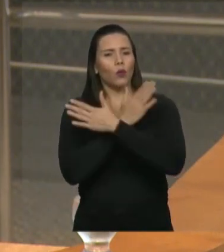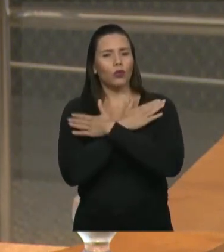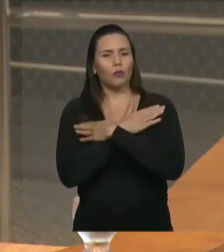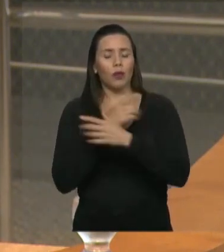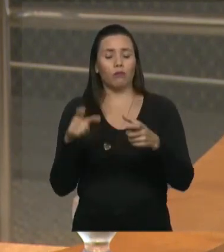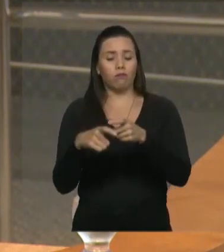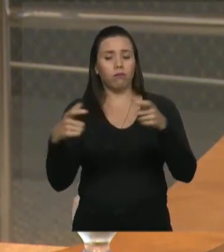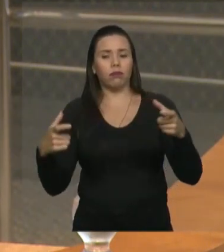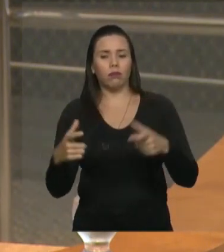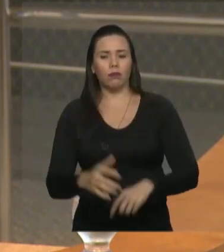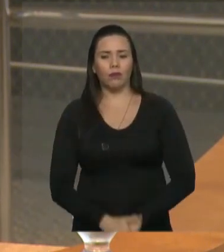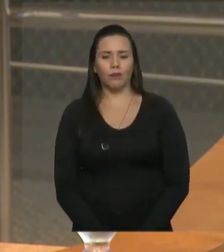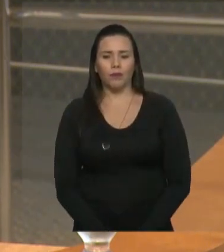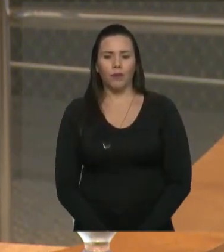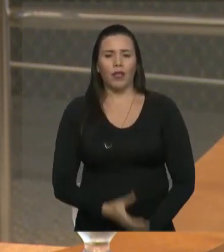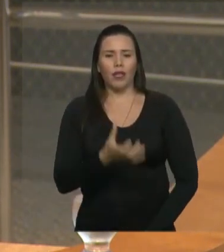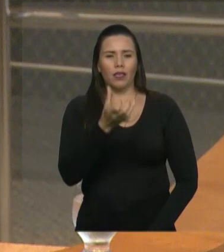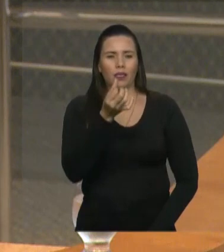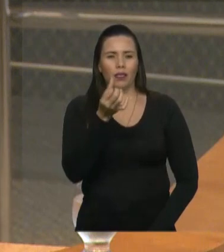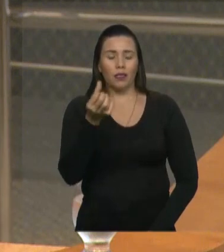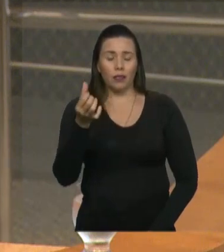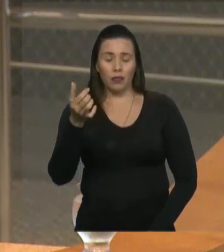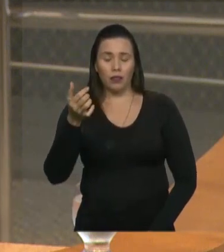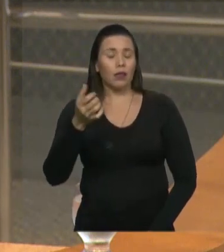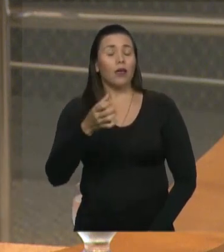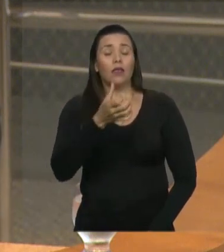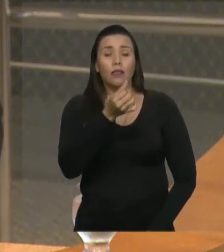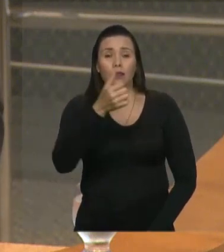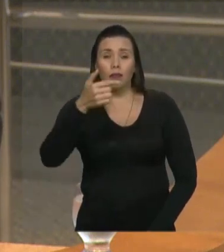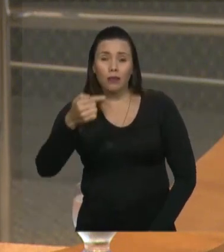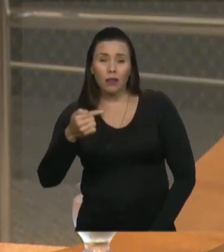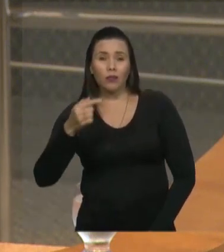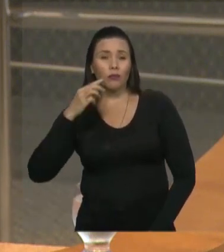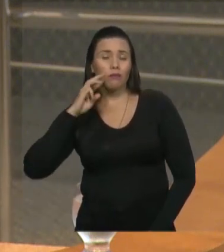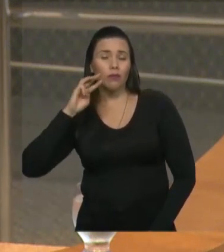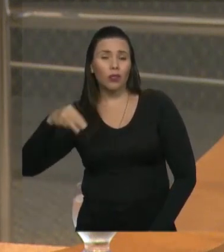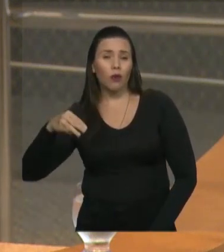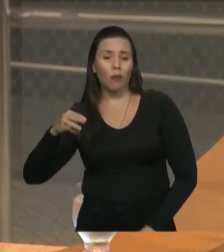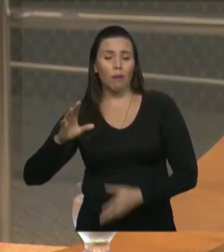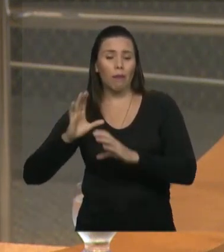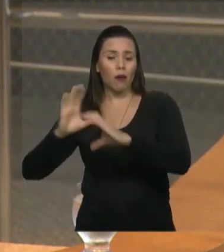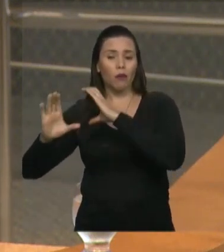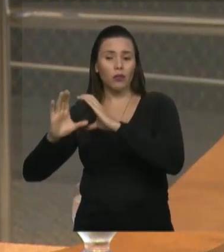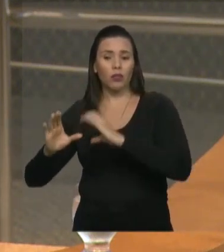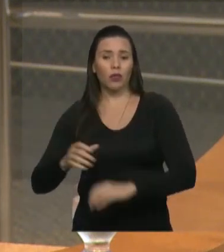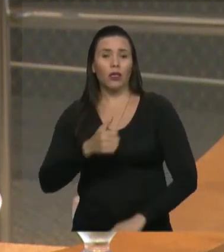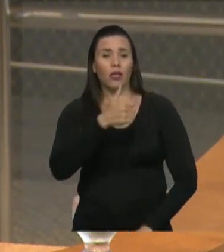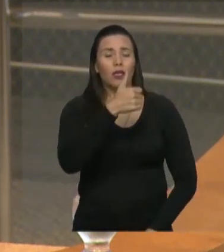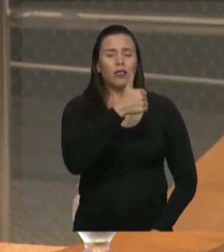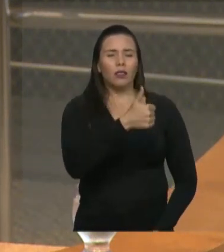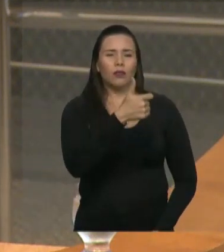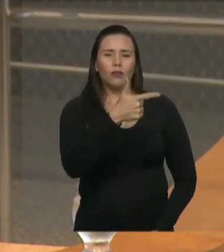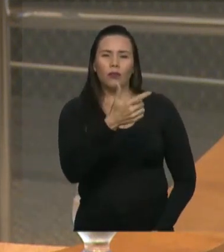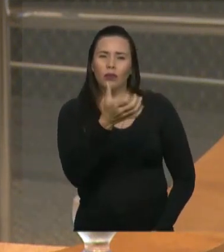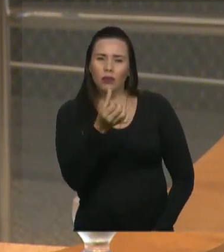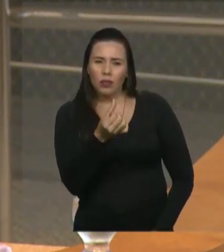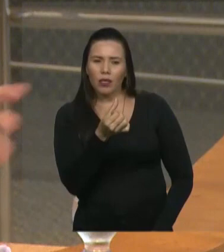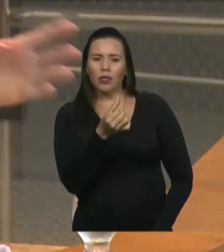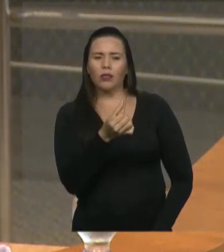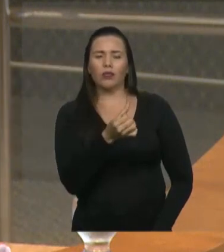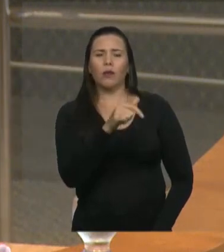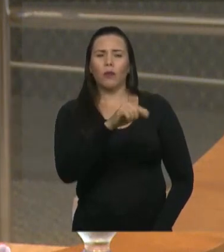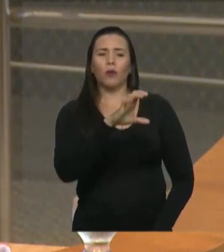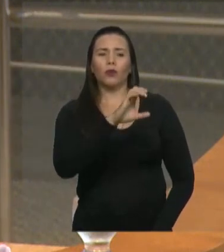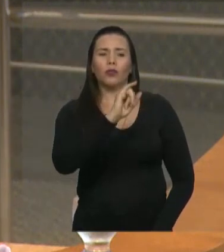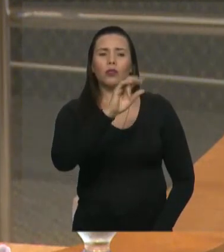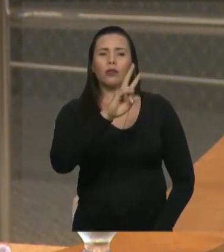manteve 67 milhões para a comunicação, 126 para o gabinete civil, 70 para a secretaria de governo. Agora, para que